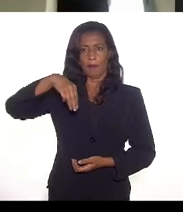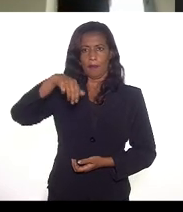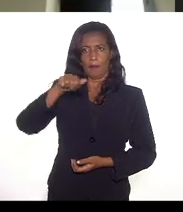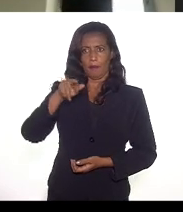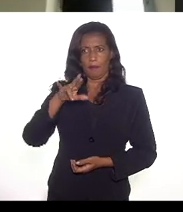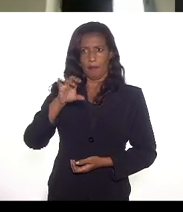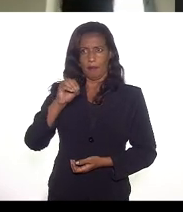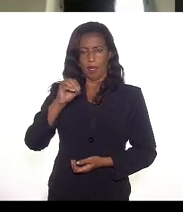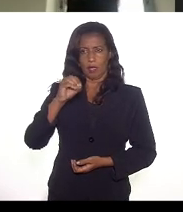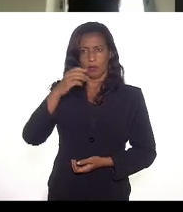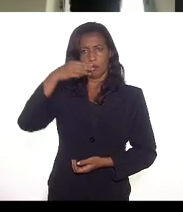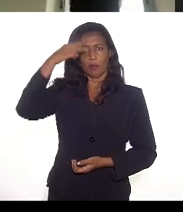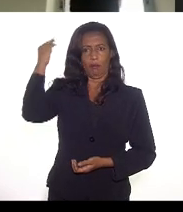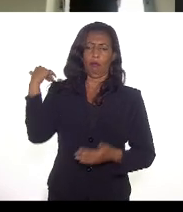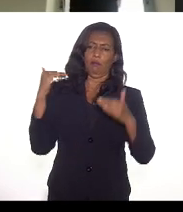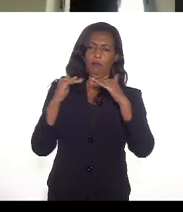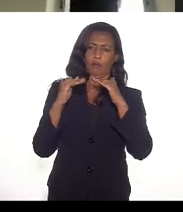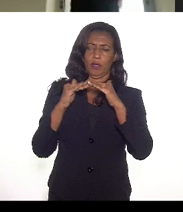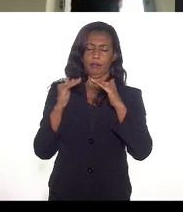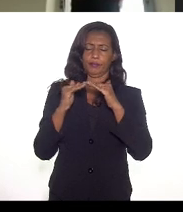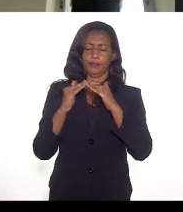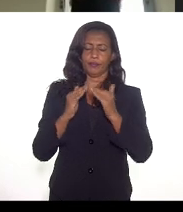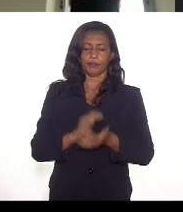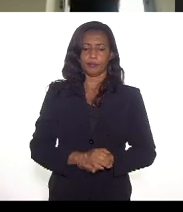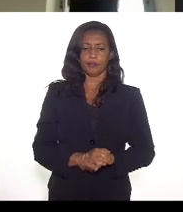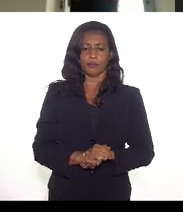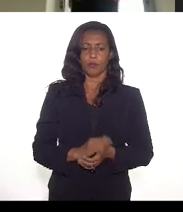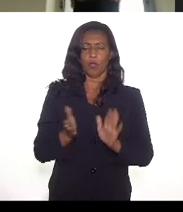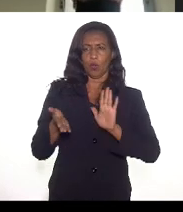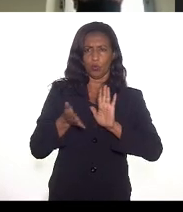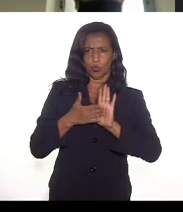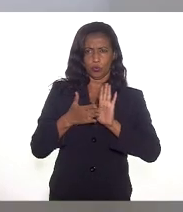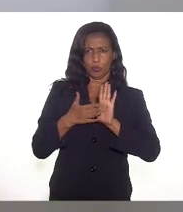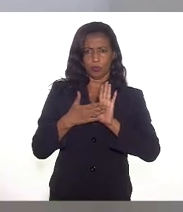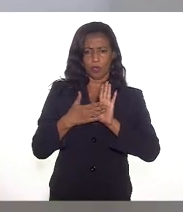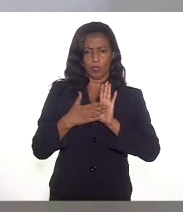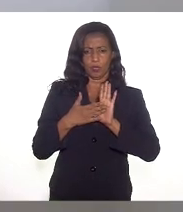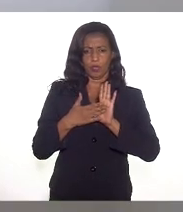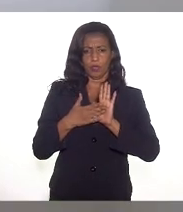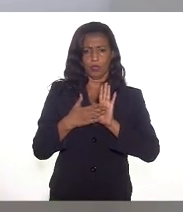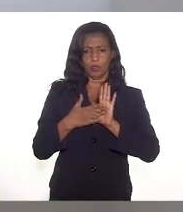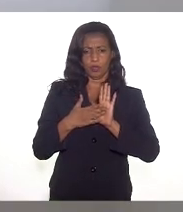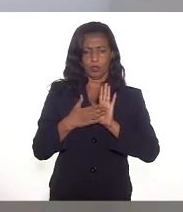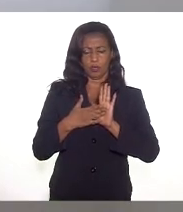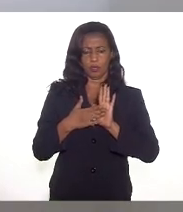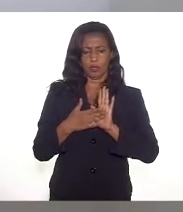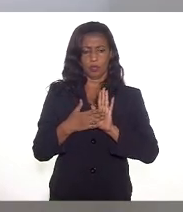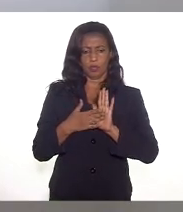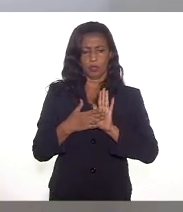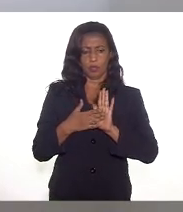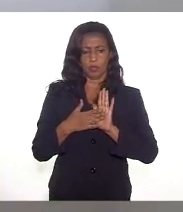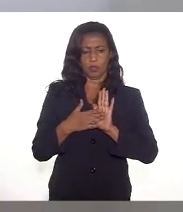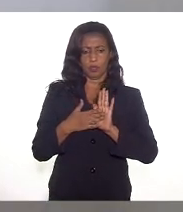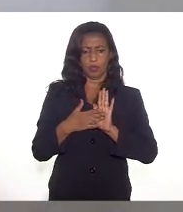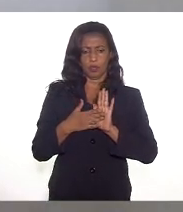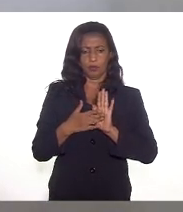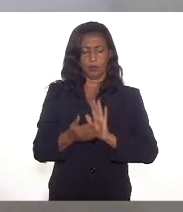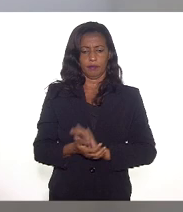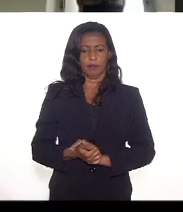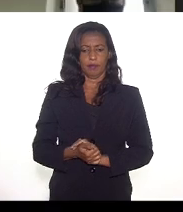Pacheco. Favorável, presidente. Com os pareceres emitidos em Tem